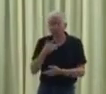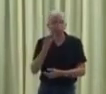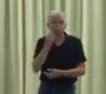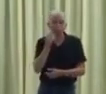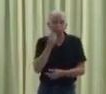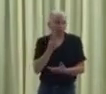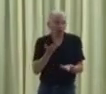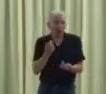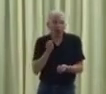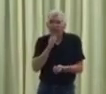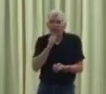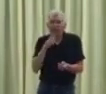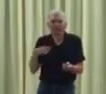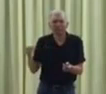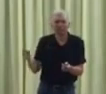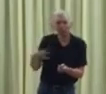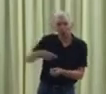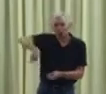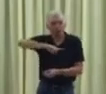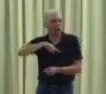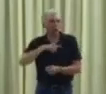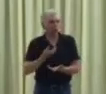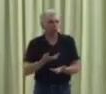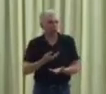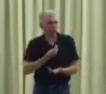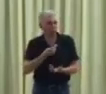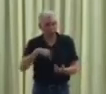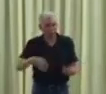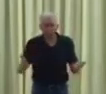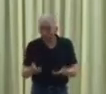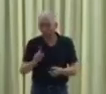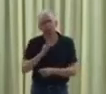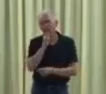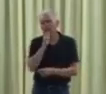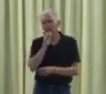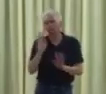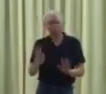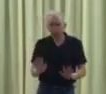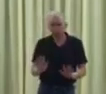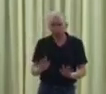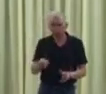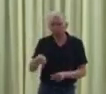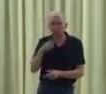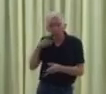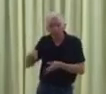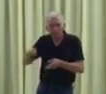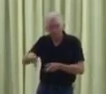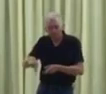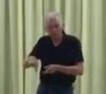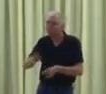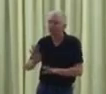ainda não é a nossa geração, que atualmente está na Terra, todos nós atualmente encarnados, que vai ver